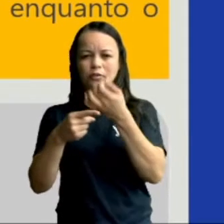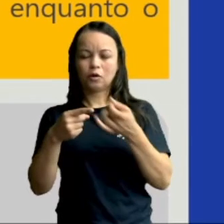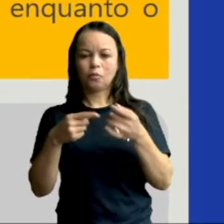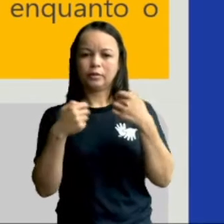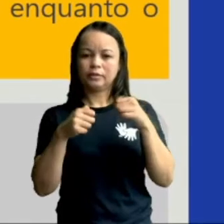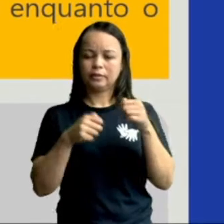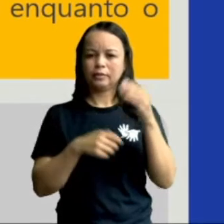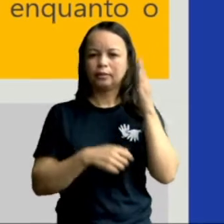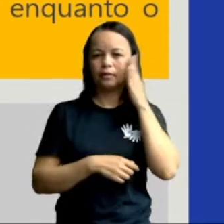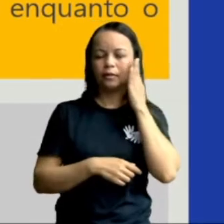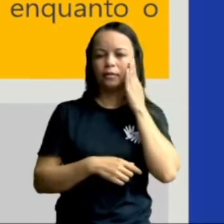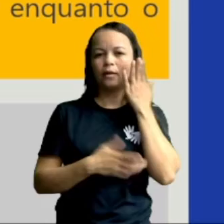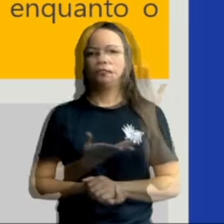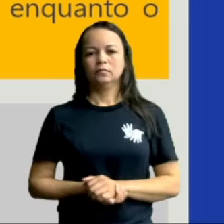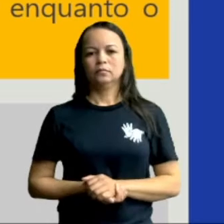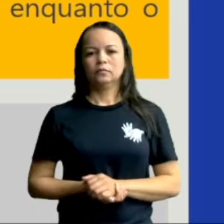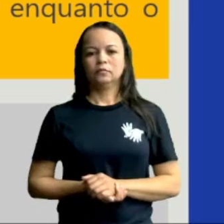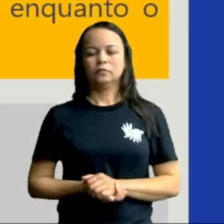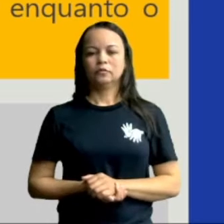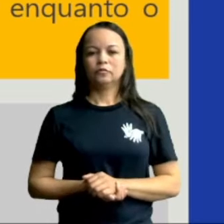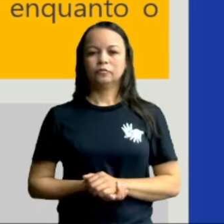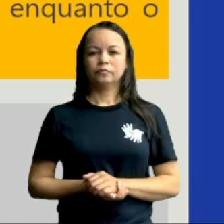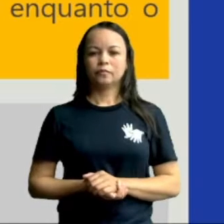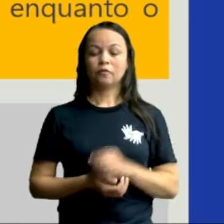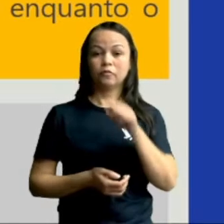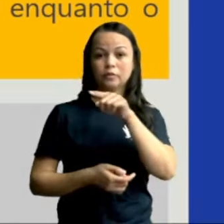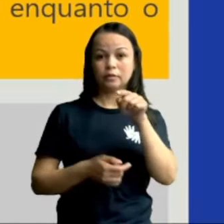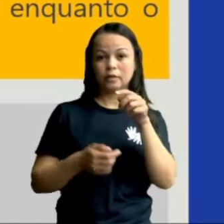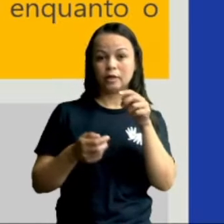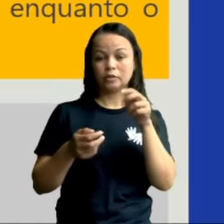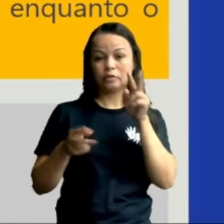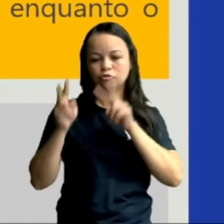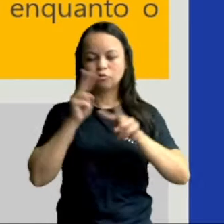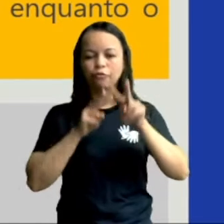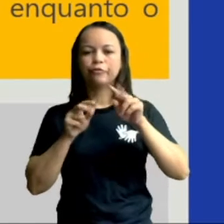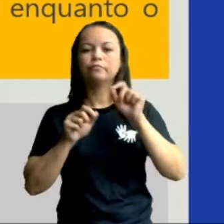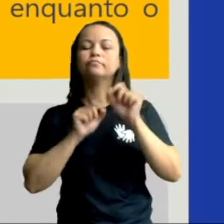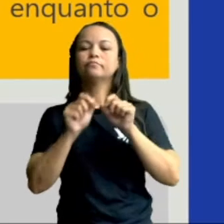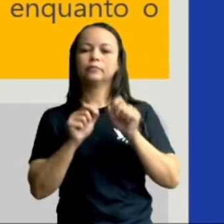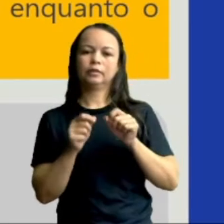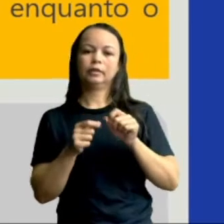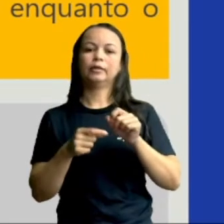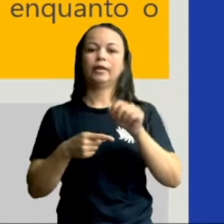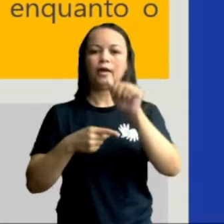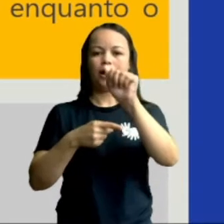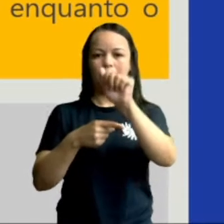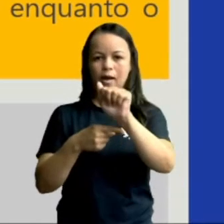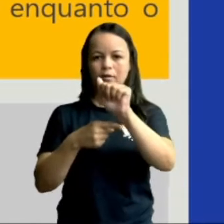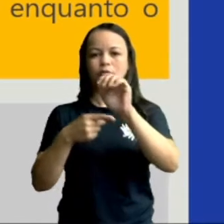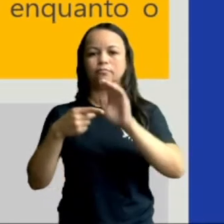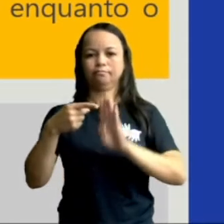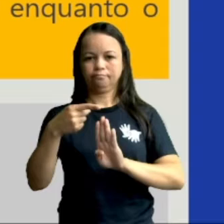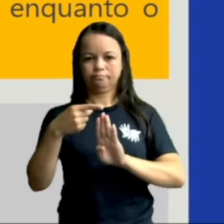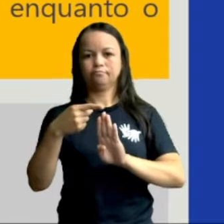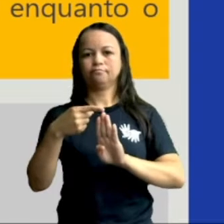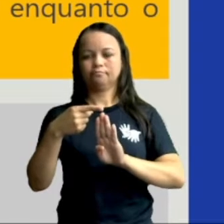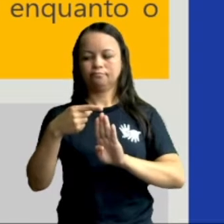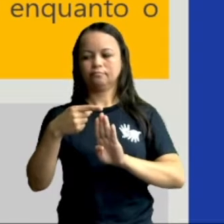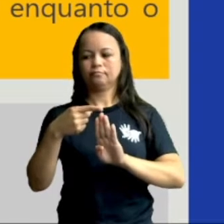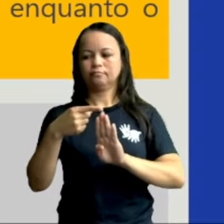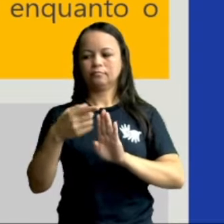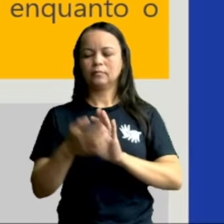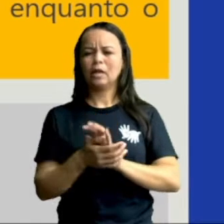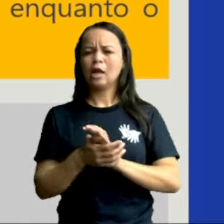a representação dela. Vocês estão vendo aí que a gente tem uma fração A sobre B, né? E aí a gente